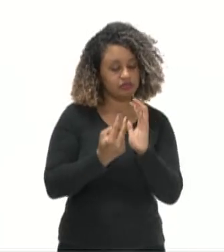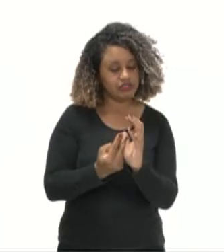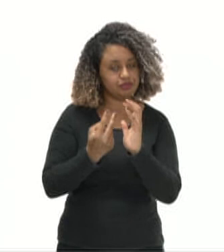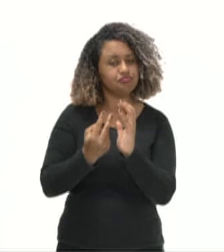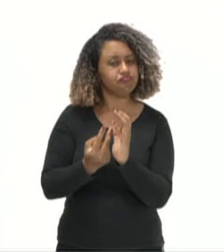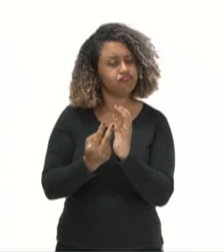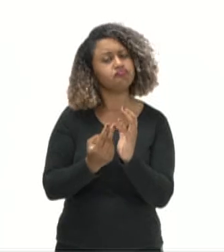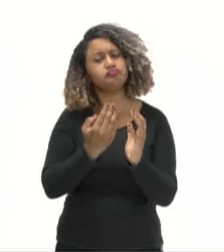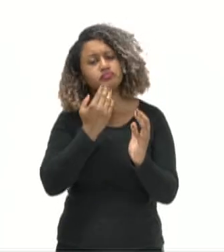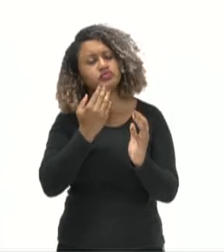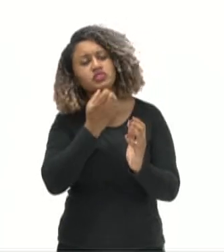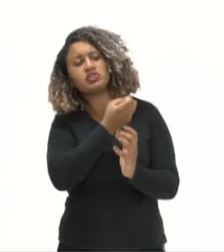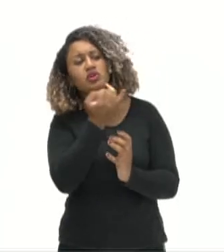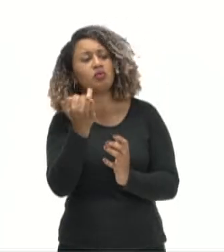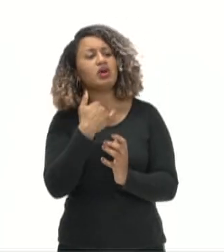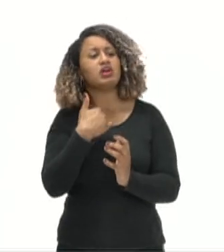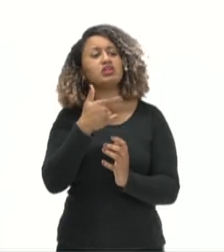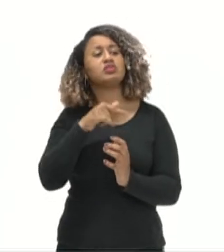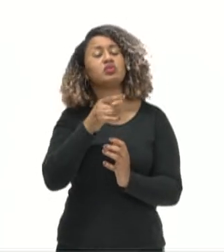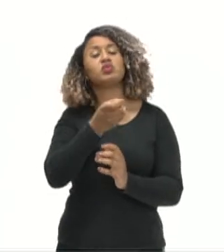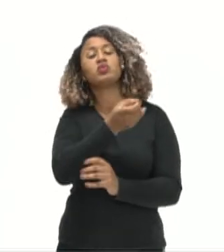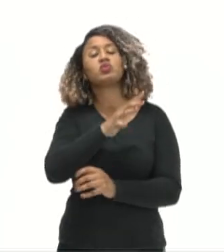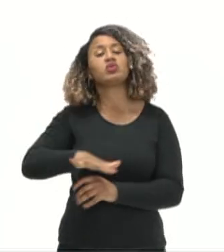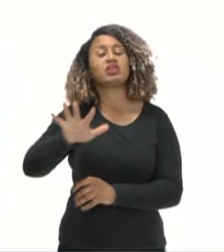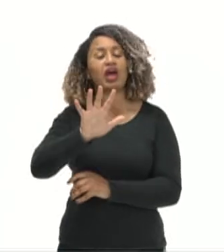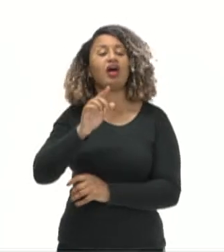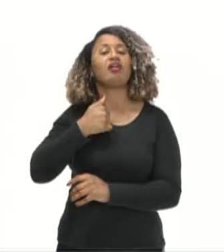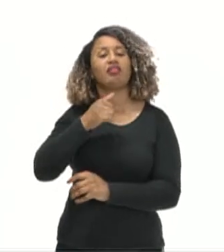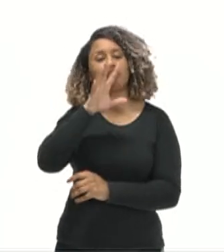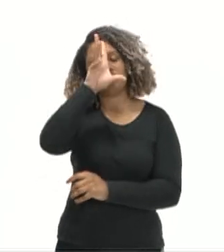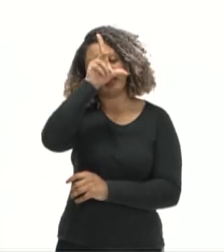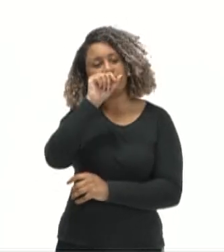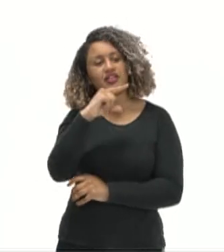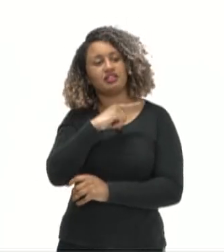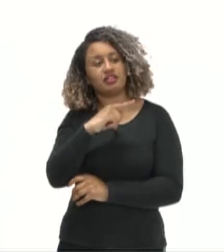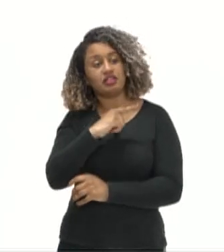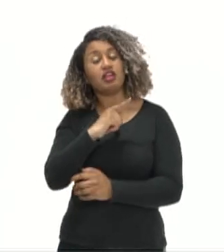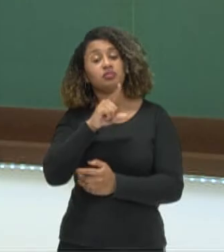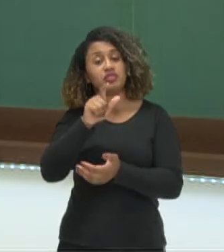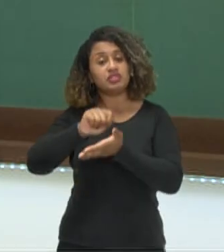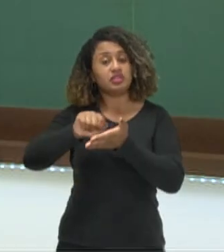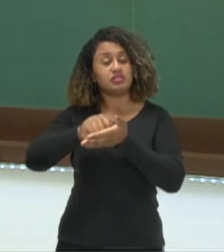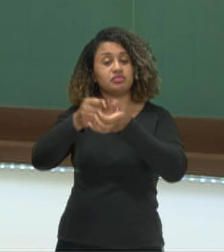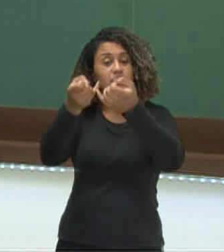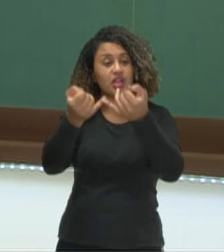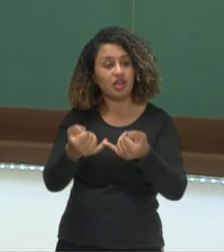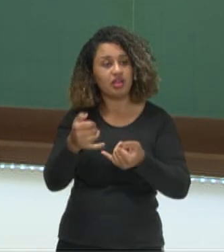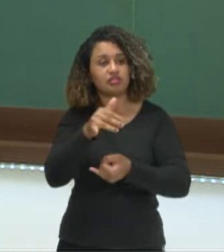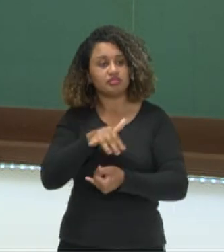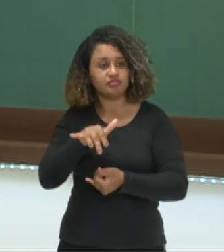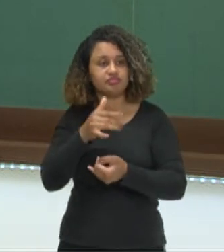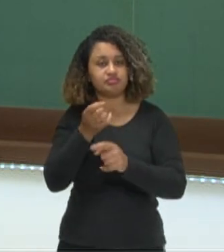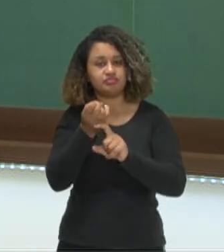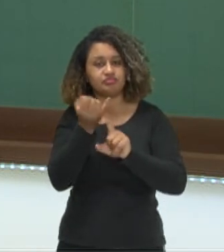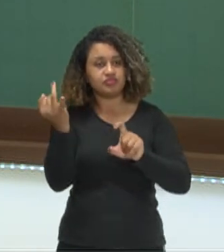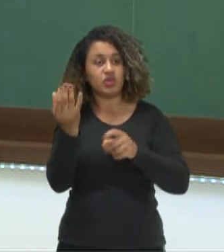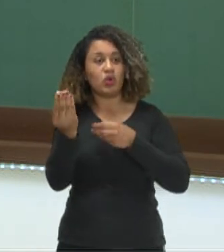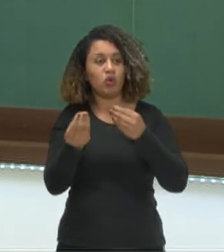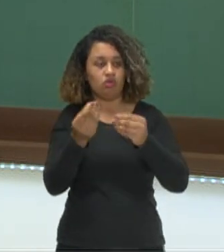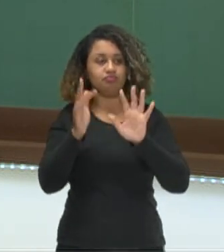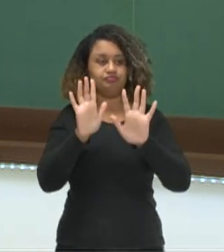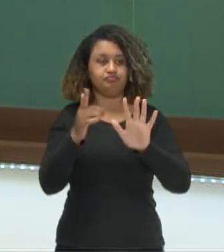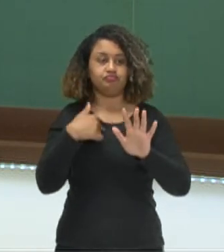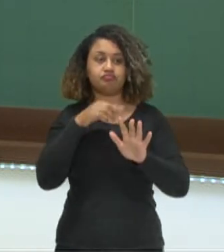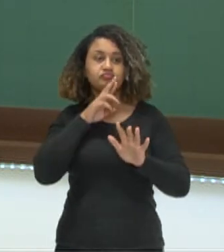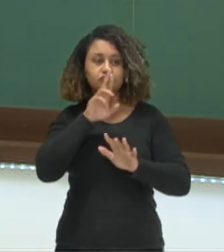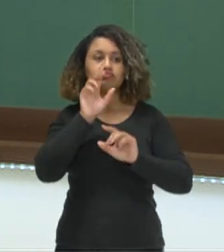pede para você o total de galinhas e ele pede para que você escreva essa situação em potência. Olha só, a